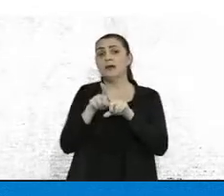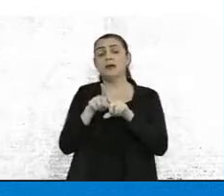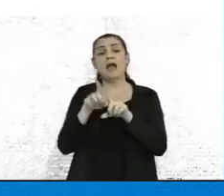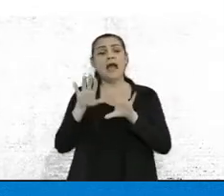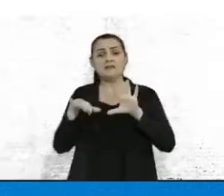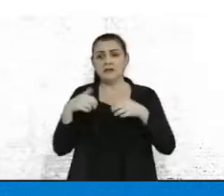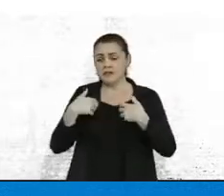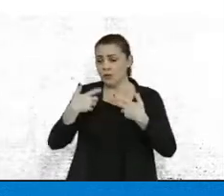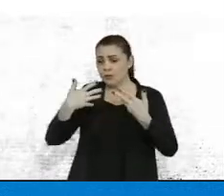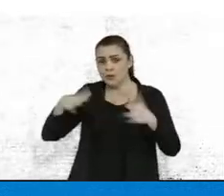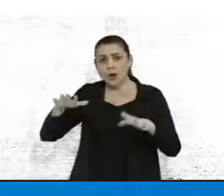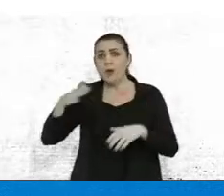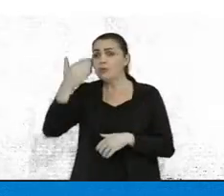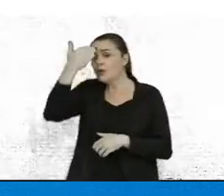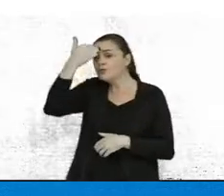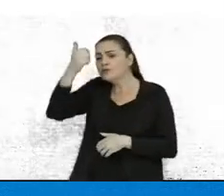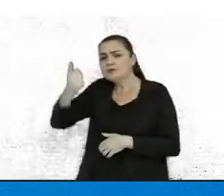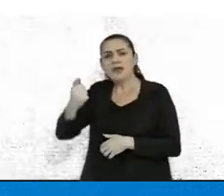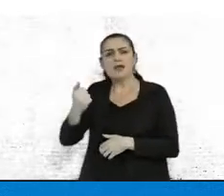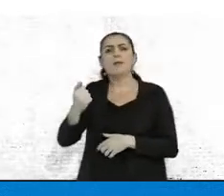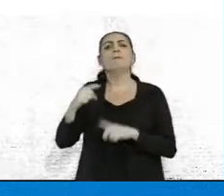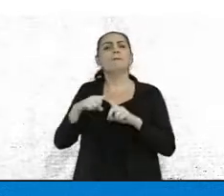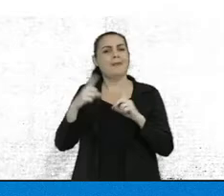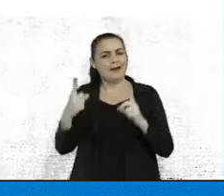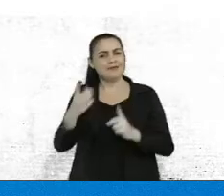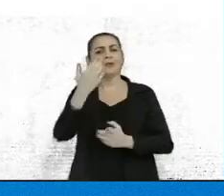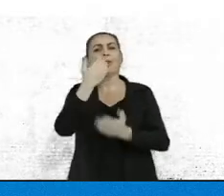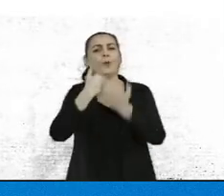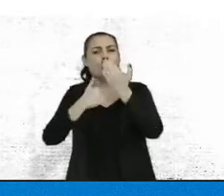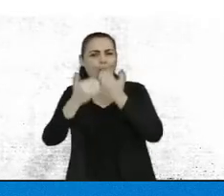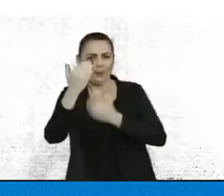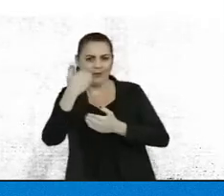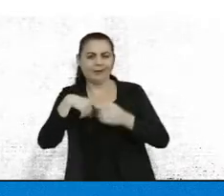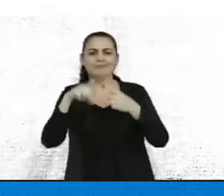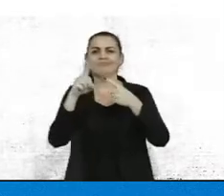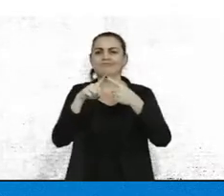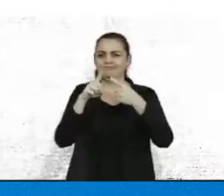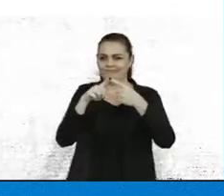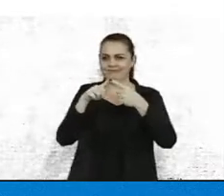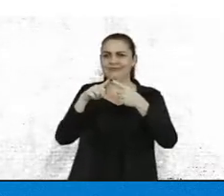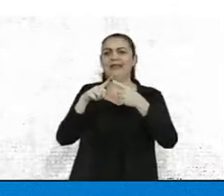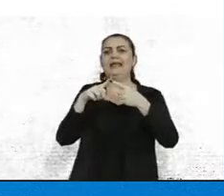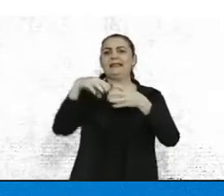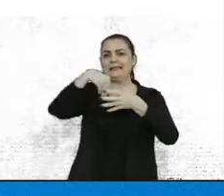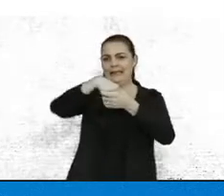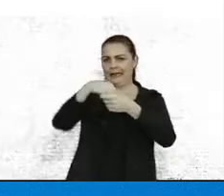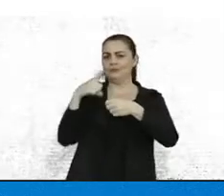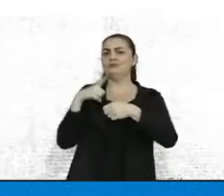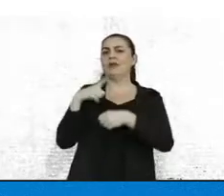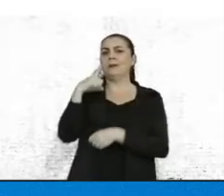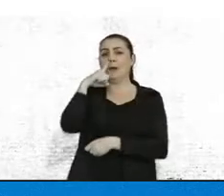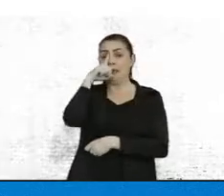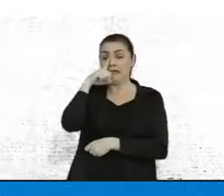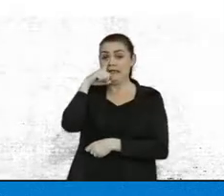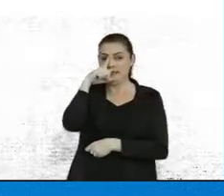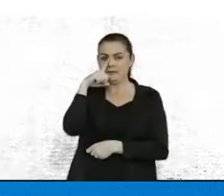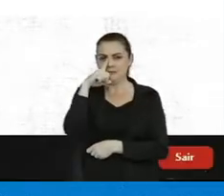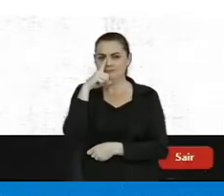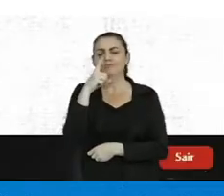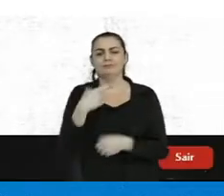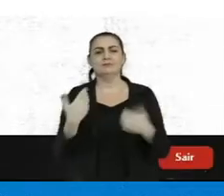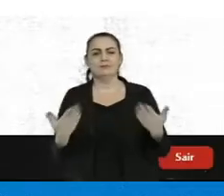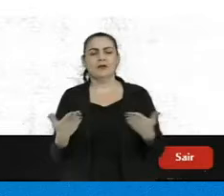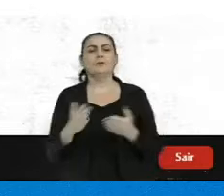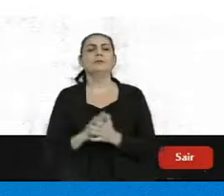tóxicos que já estão presentes de forma onipresente na nossa natureza, tá? Então, existe, como eu falei para